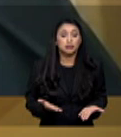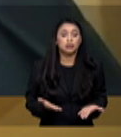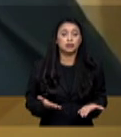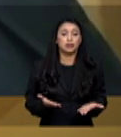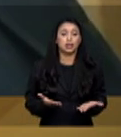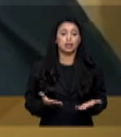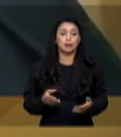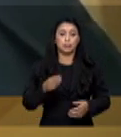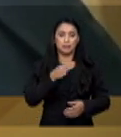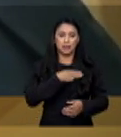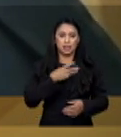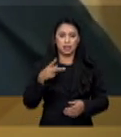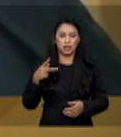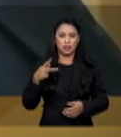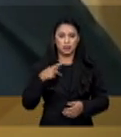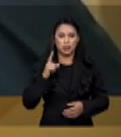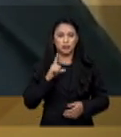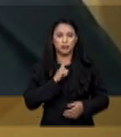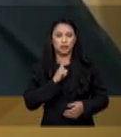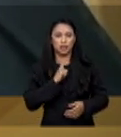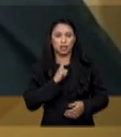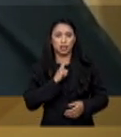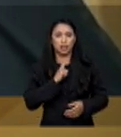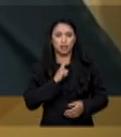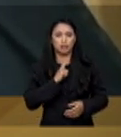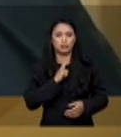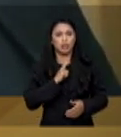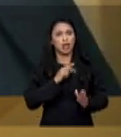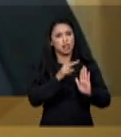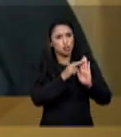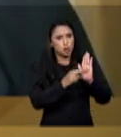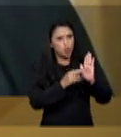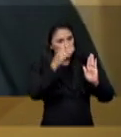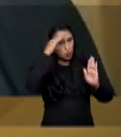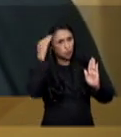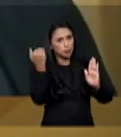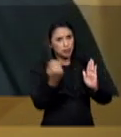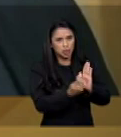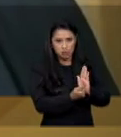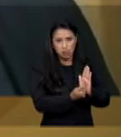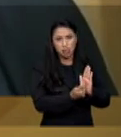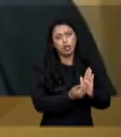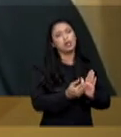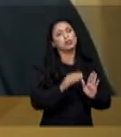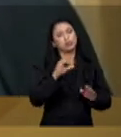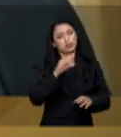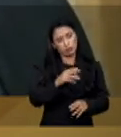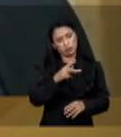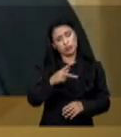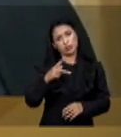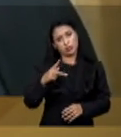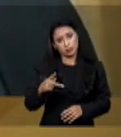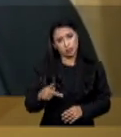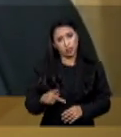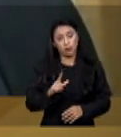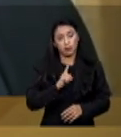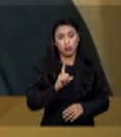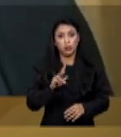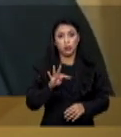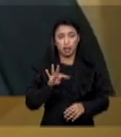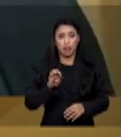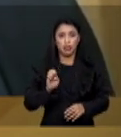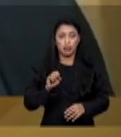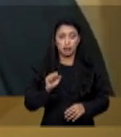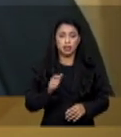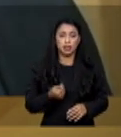o Ministério Público tem se debatido pelo respeito às normas de processo penal. É essa a tese do